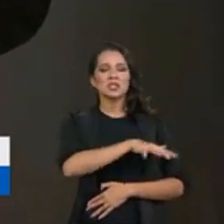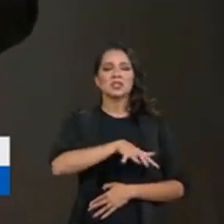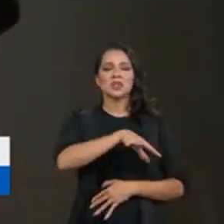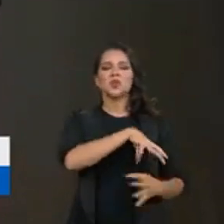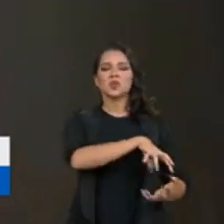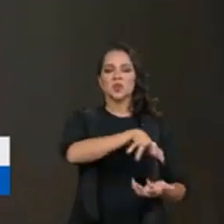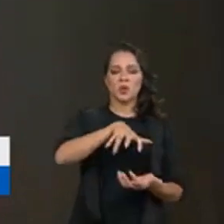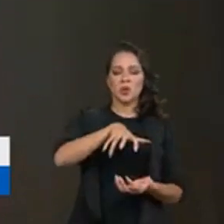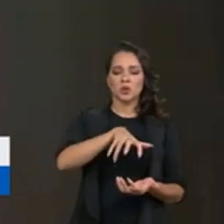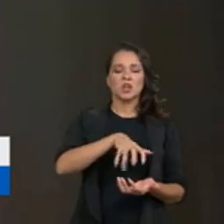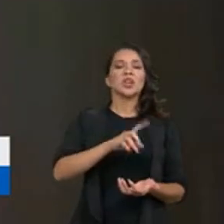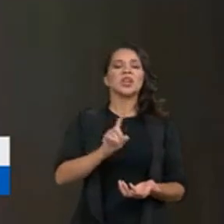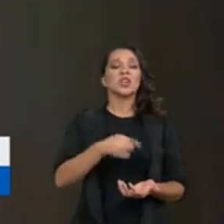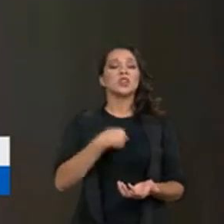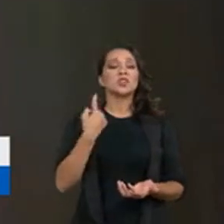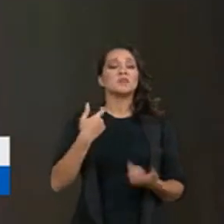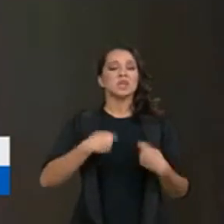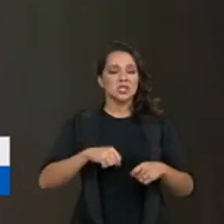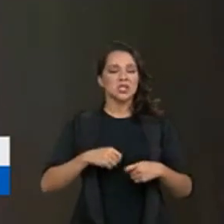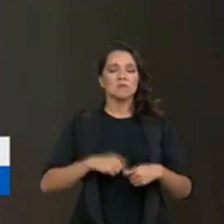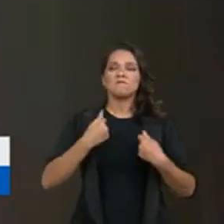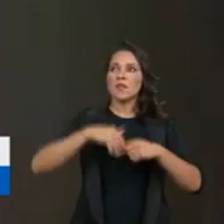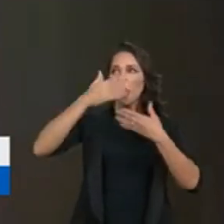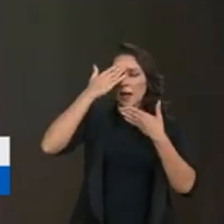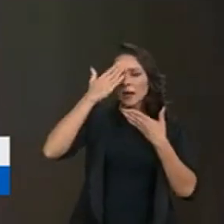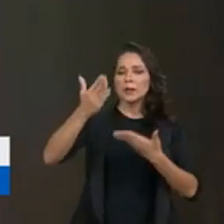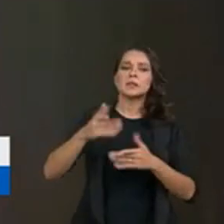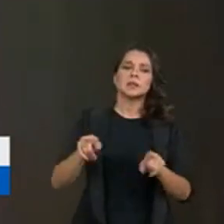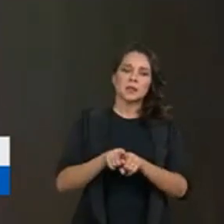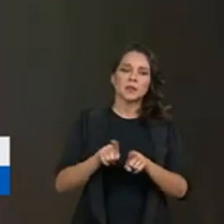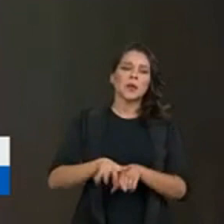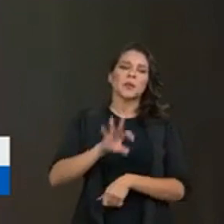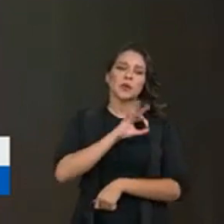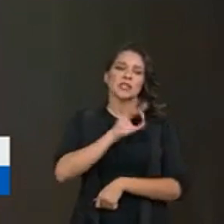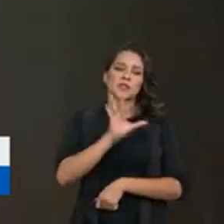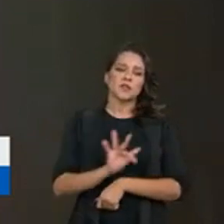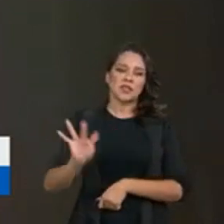partes do mundo, e nós devemos e agradecemos também